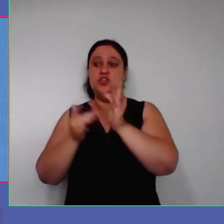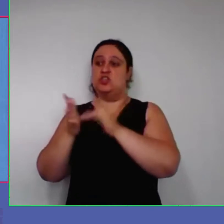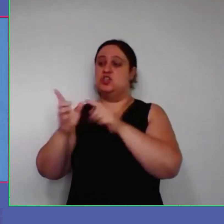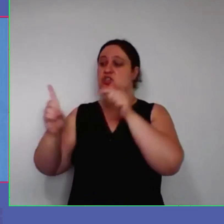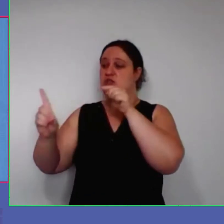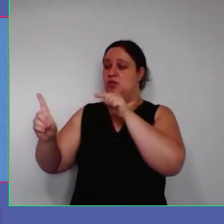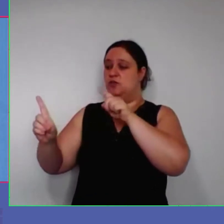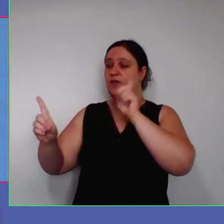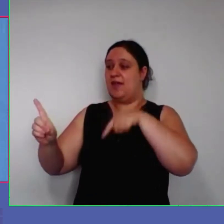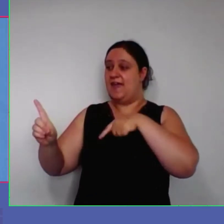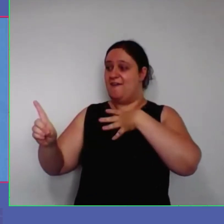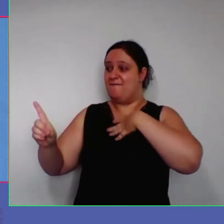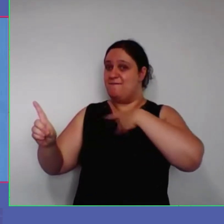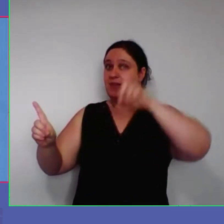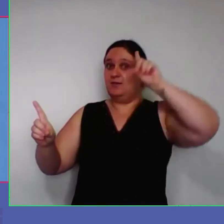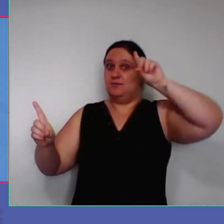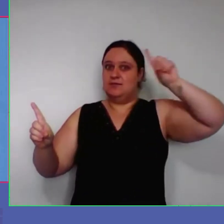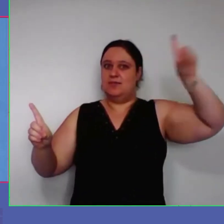Deus.